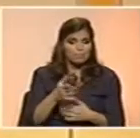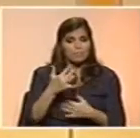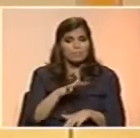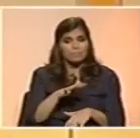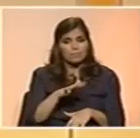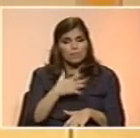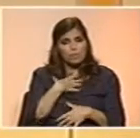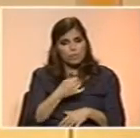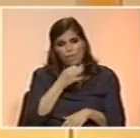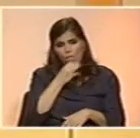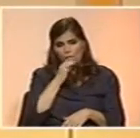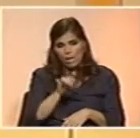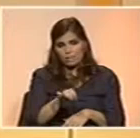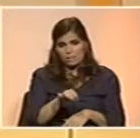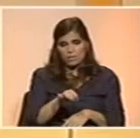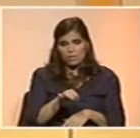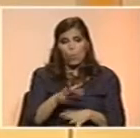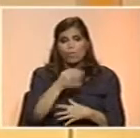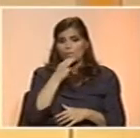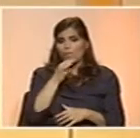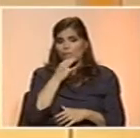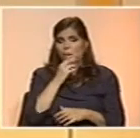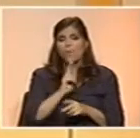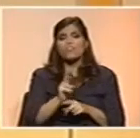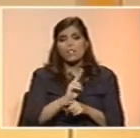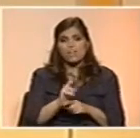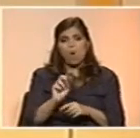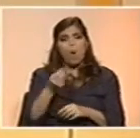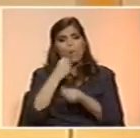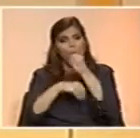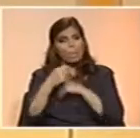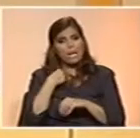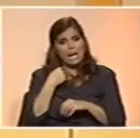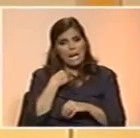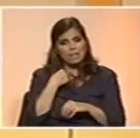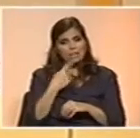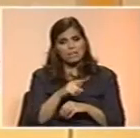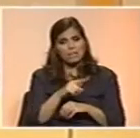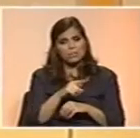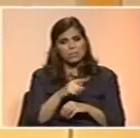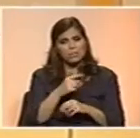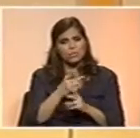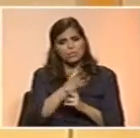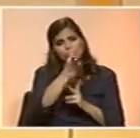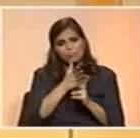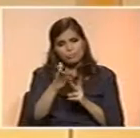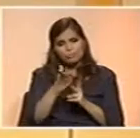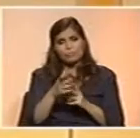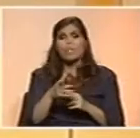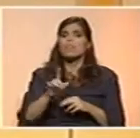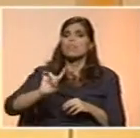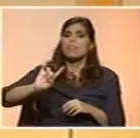de terminar com esta questão. Eu acho que quando referimos o vegetarianismo ou o ingerir carne, temos aqui dois extremos muito grandes, não é? Exato. Nós